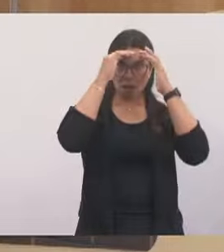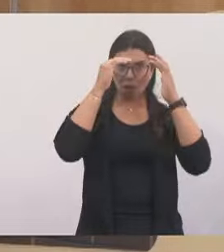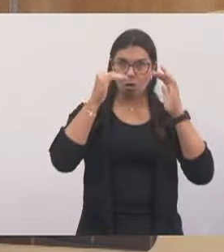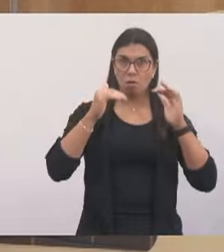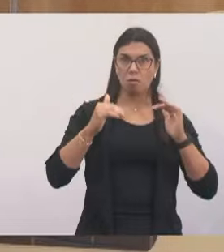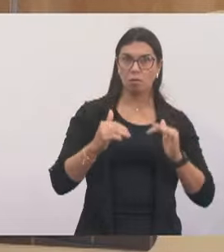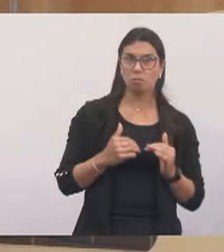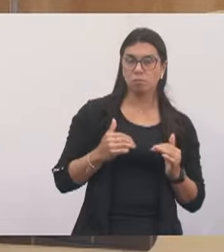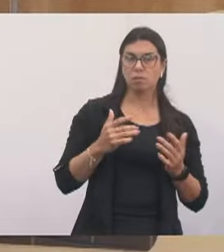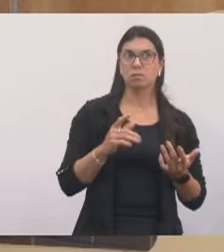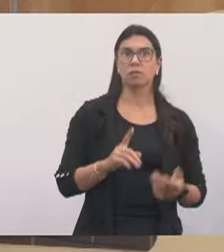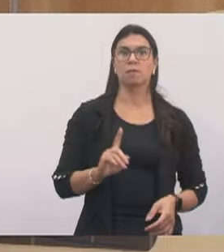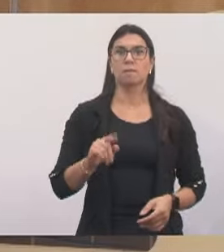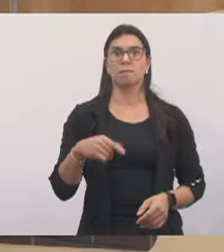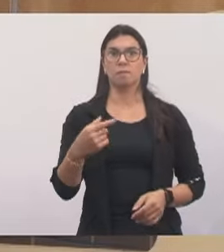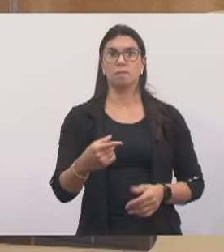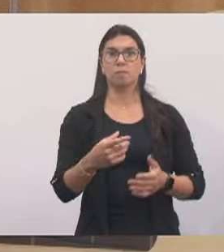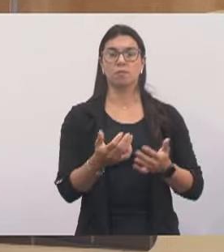ele conseguiu